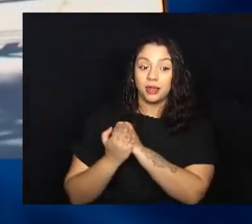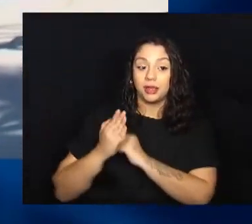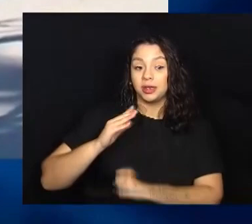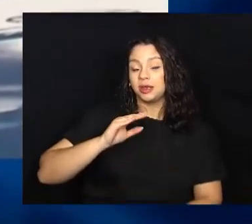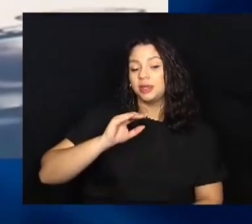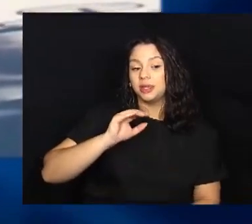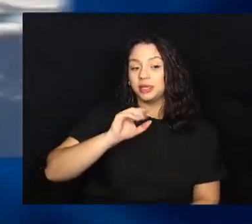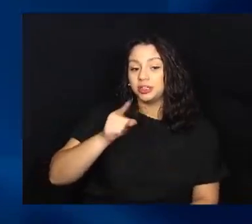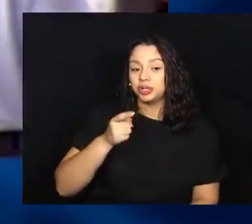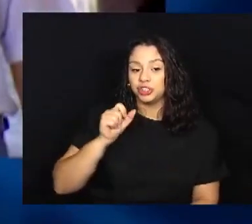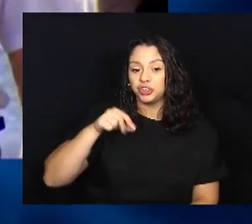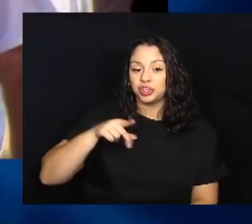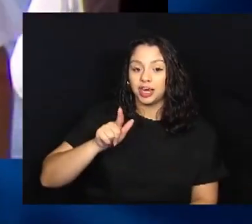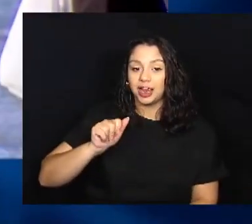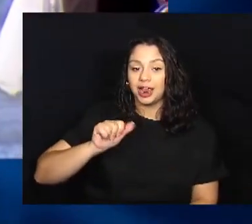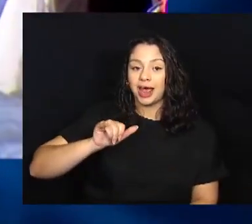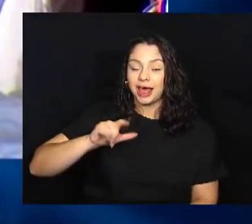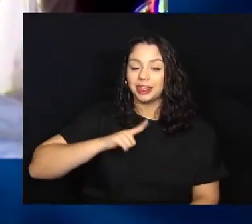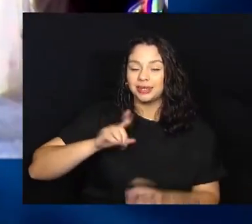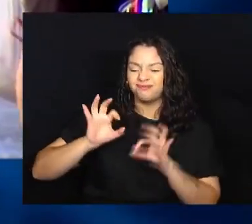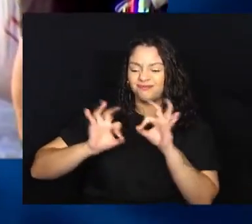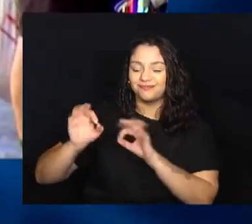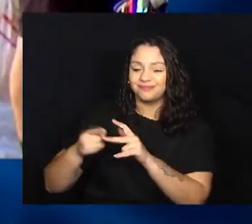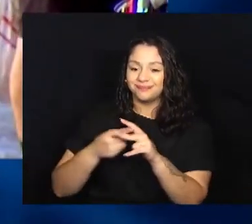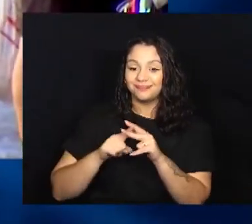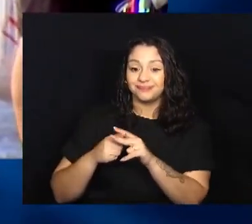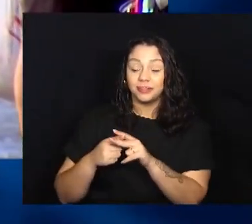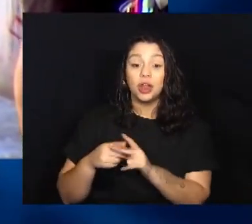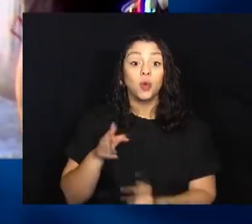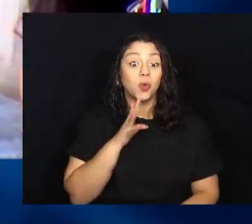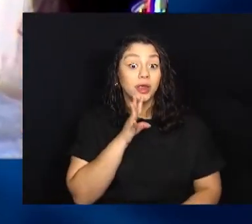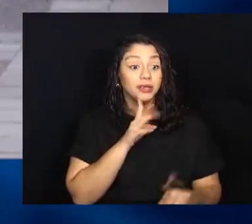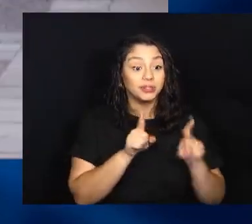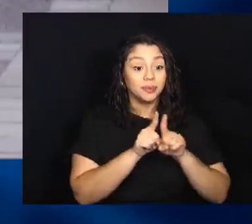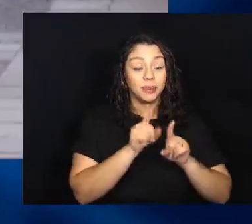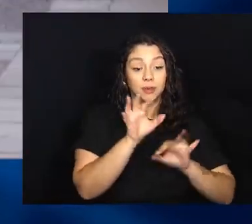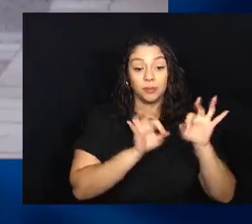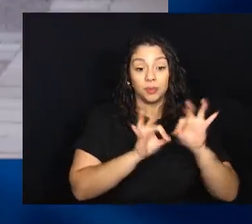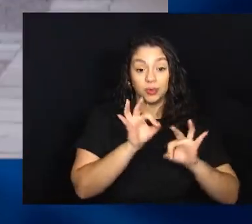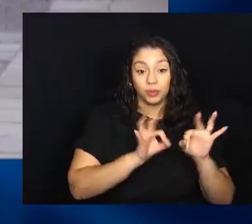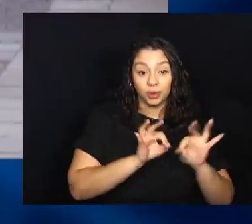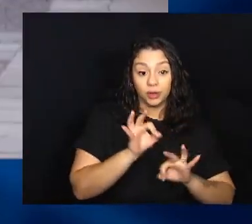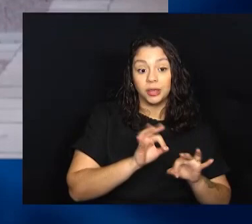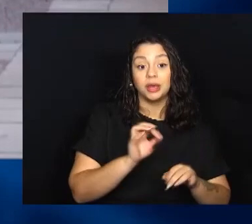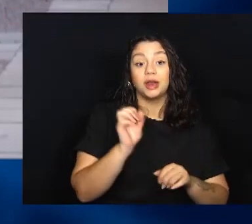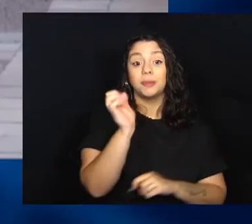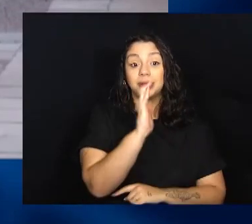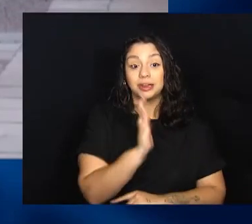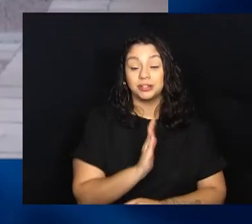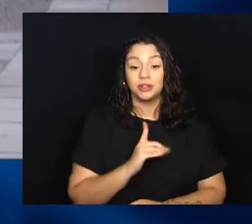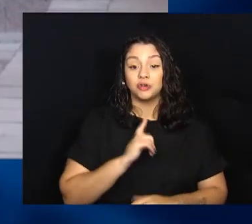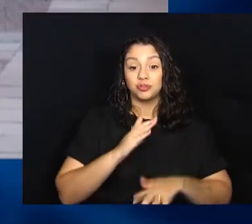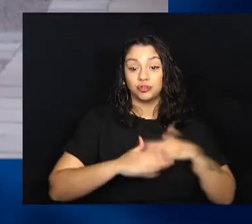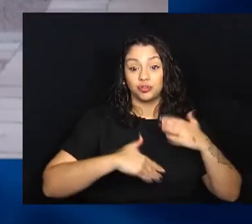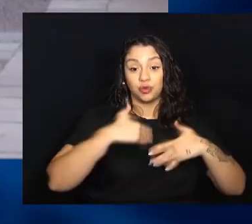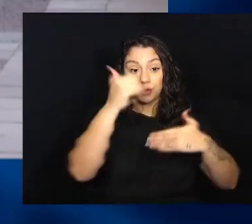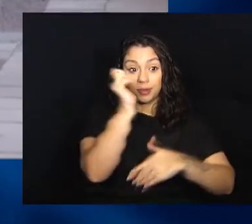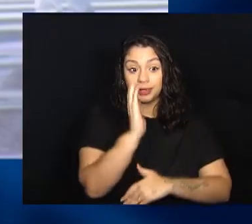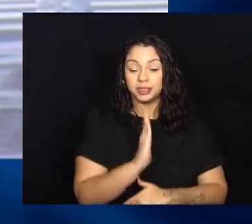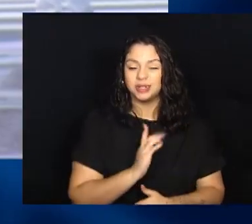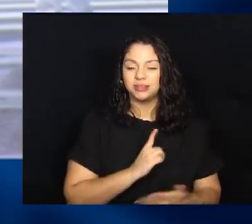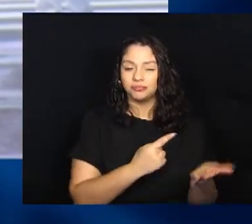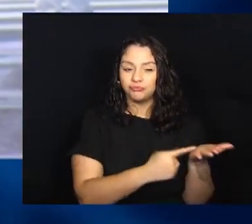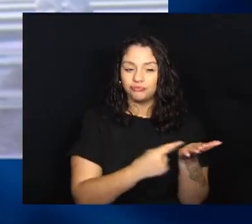é revitalizada. E conheça o programa federal Desenrola Brasil, que pretende